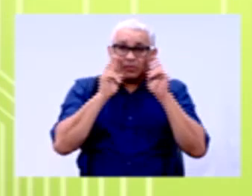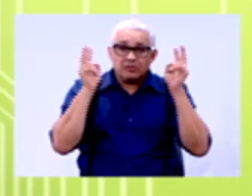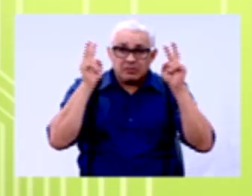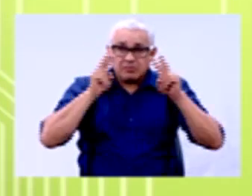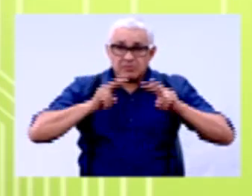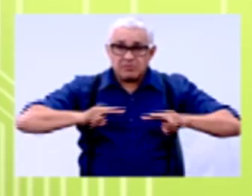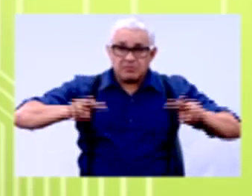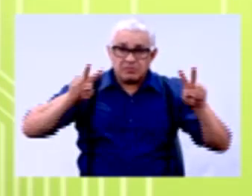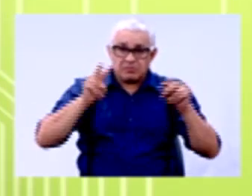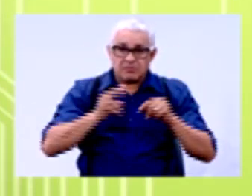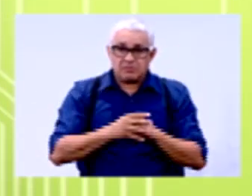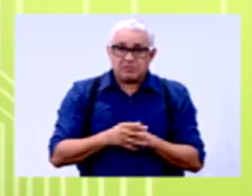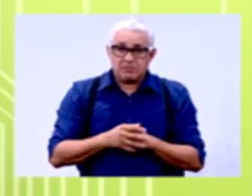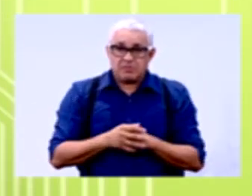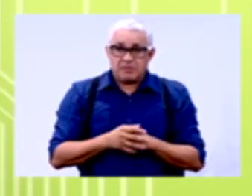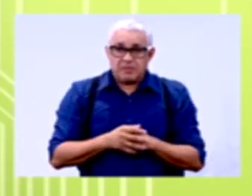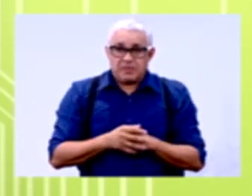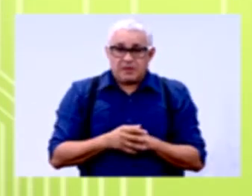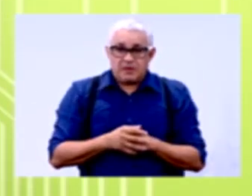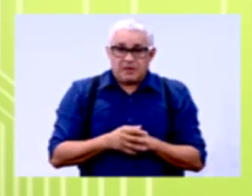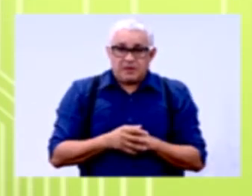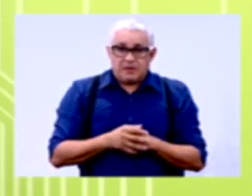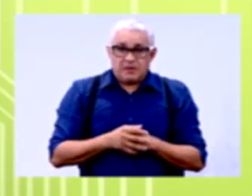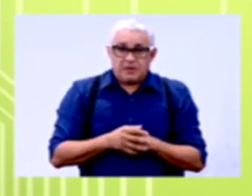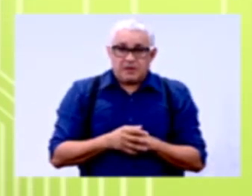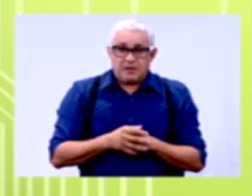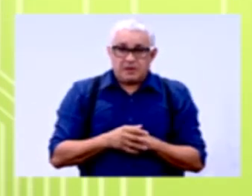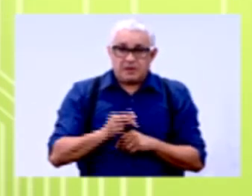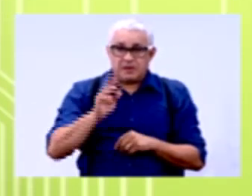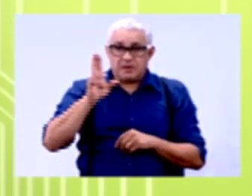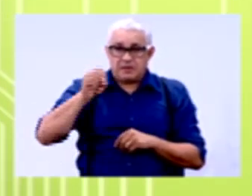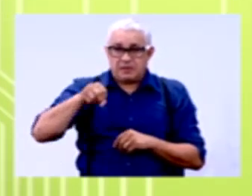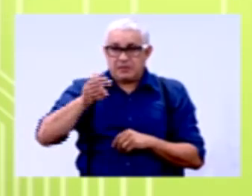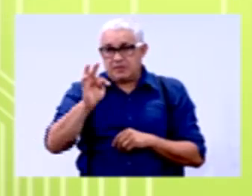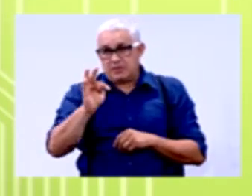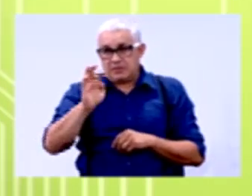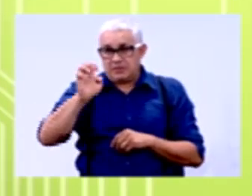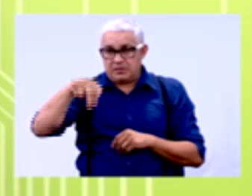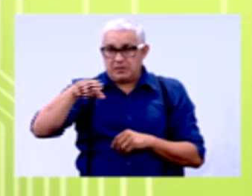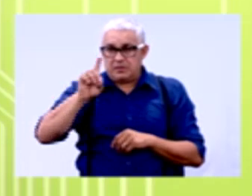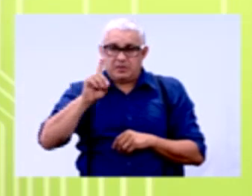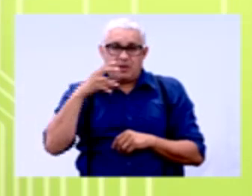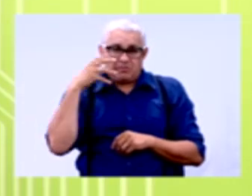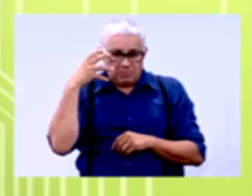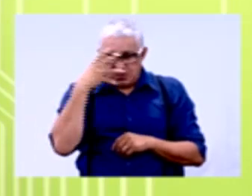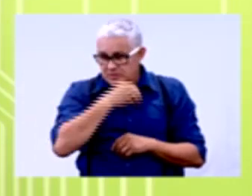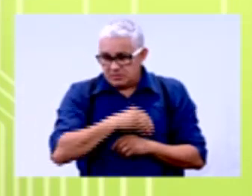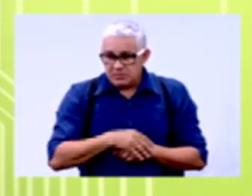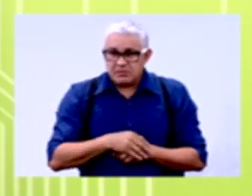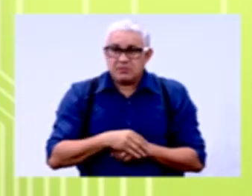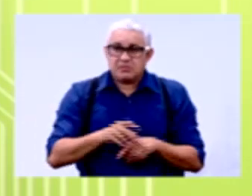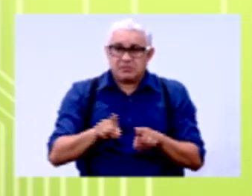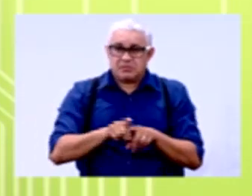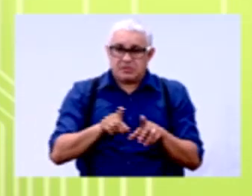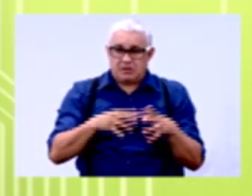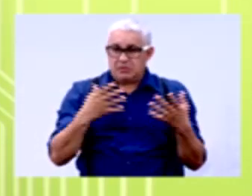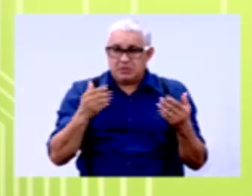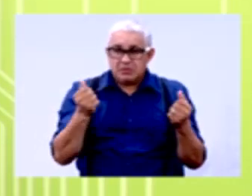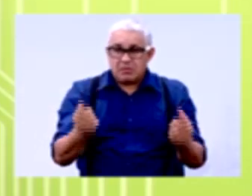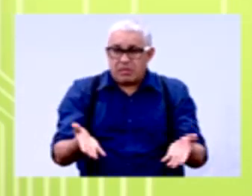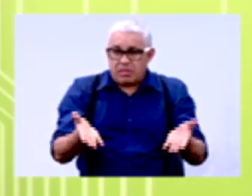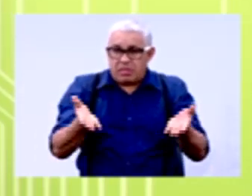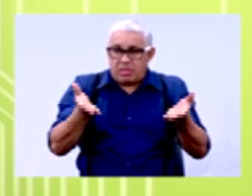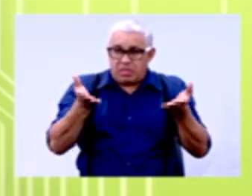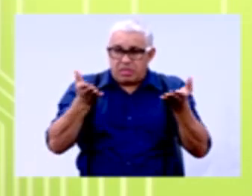visualização assim, do nosso front-end mais bonito, menos agressivo aos olhos,